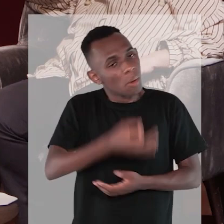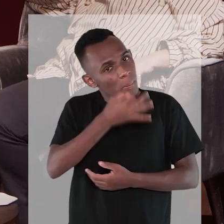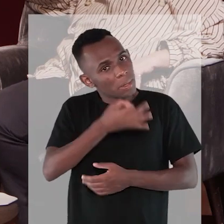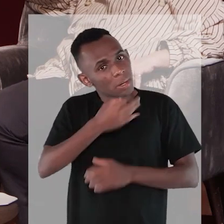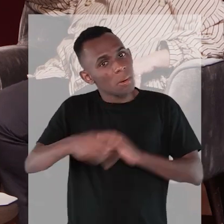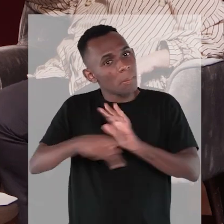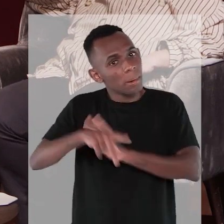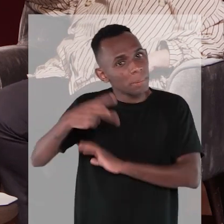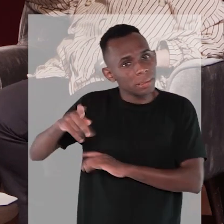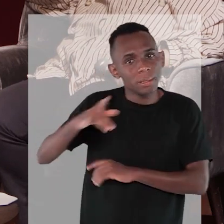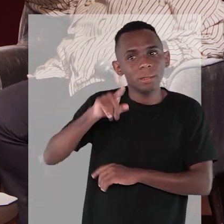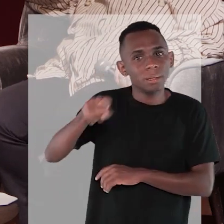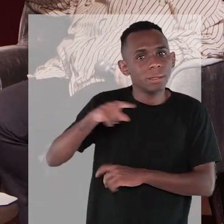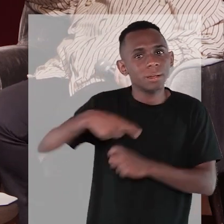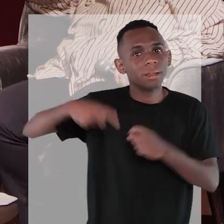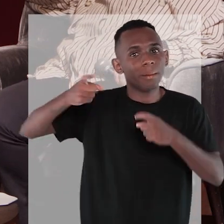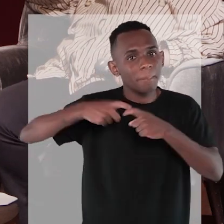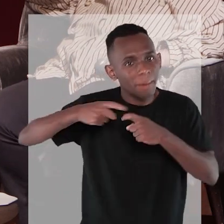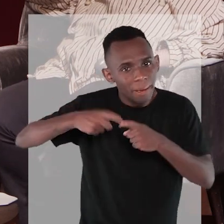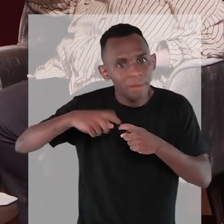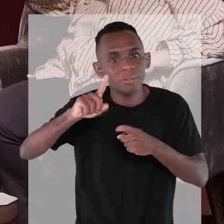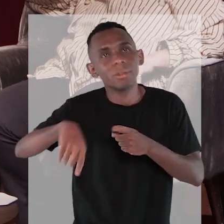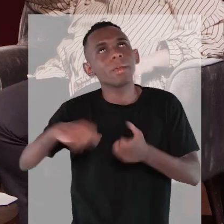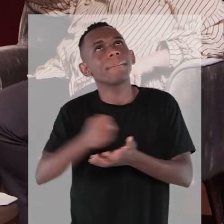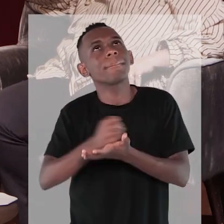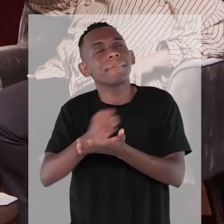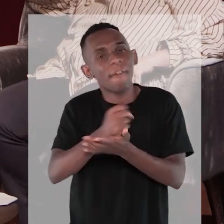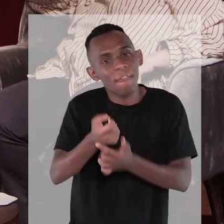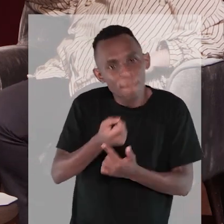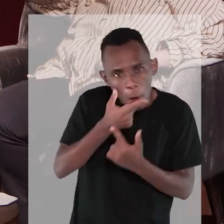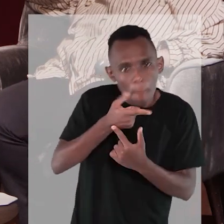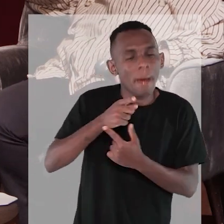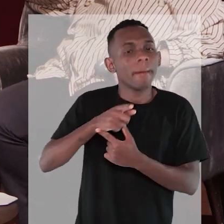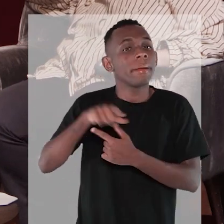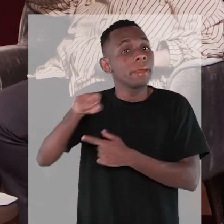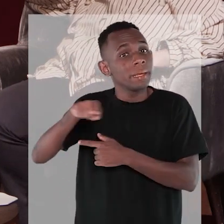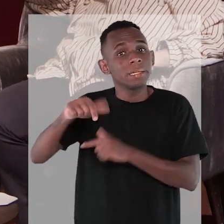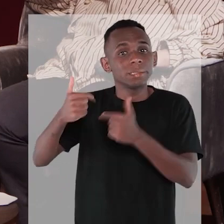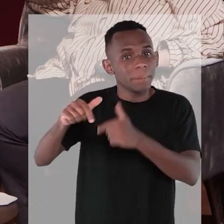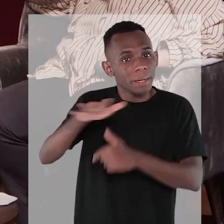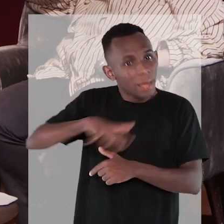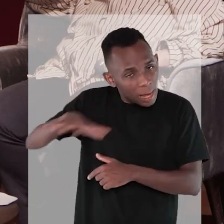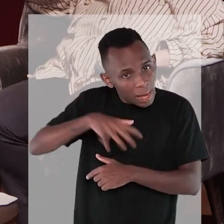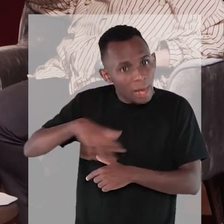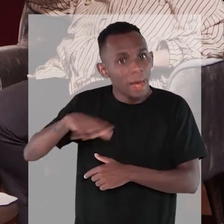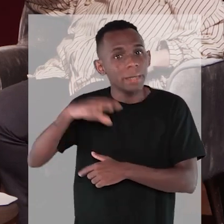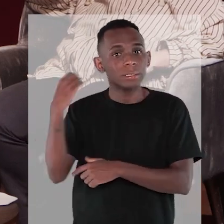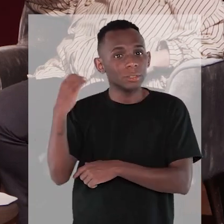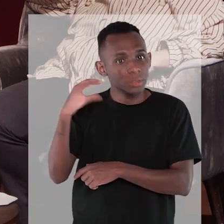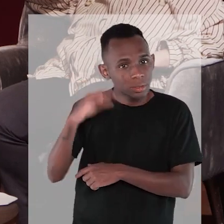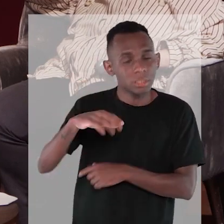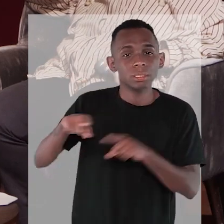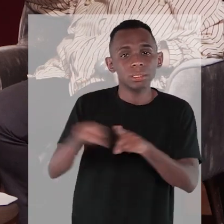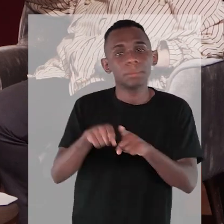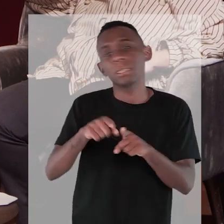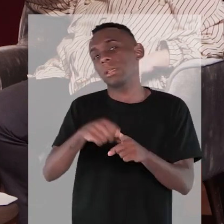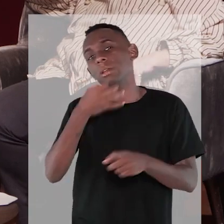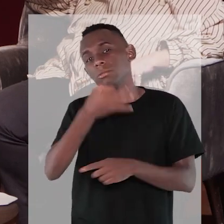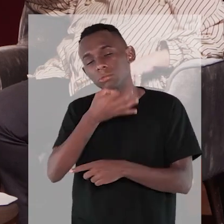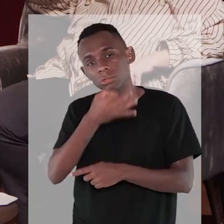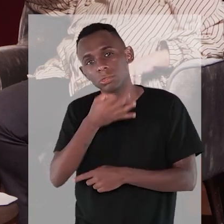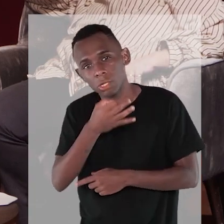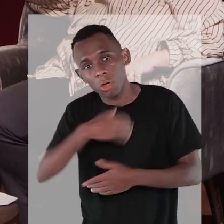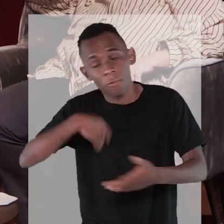é médico, ele é farmacêutico, ele é cientista político, ele é tudo, né? Ele é comentarista de futebol, torce